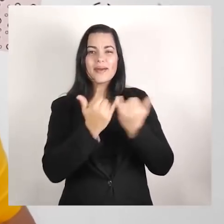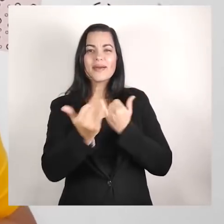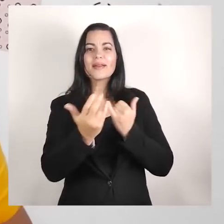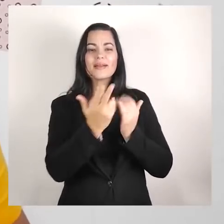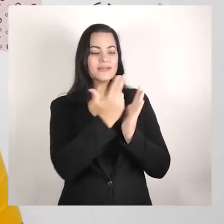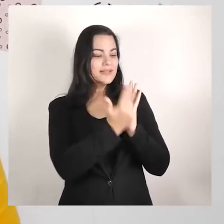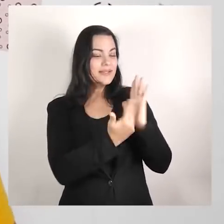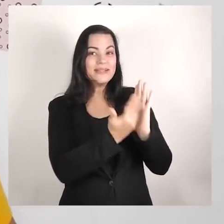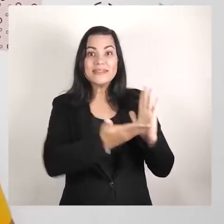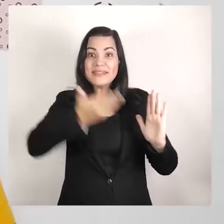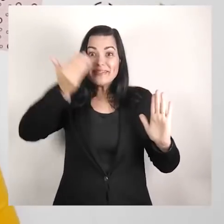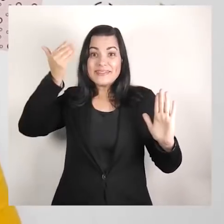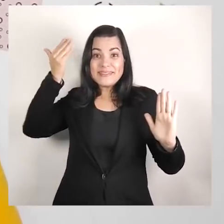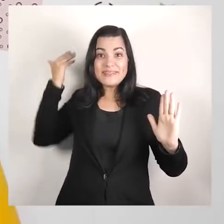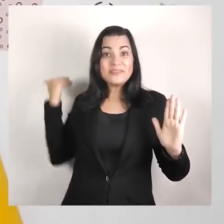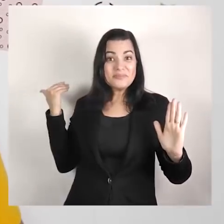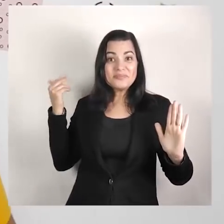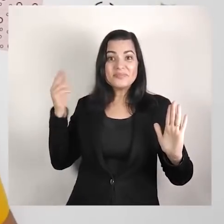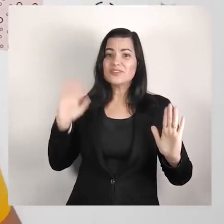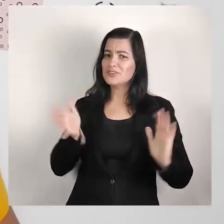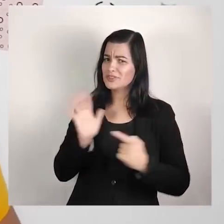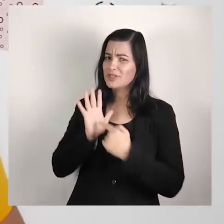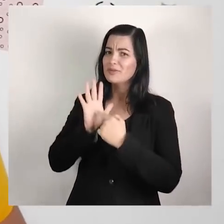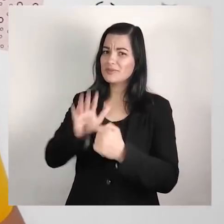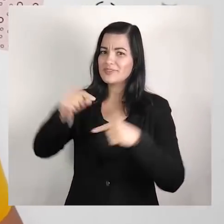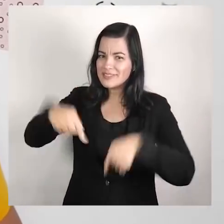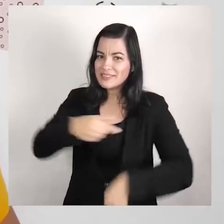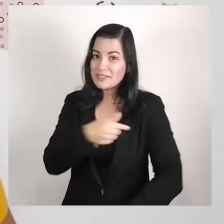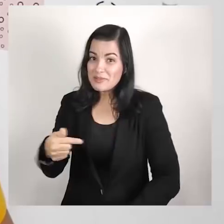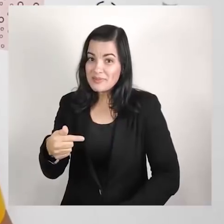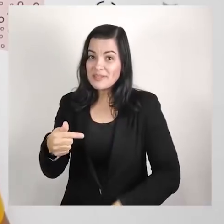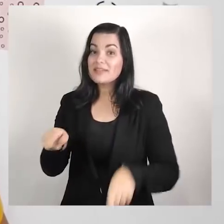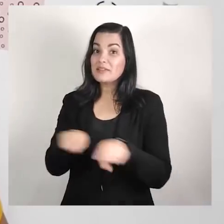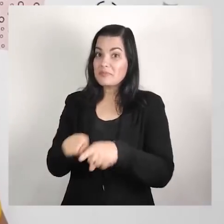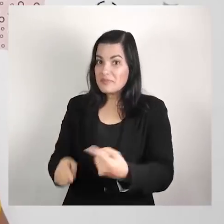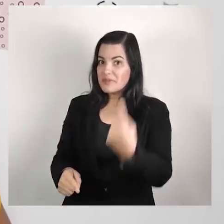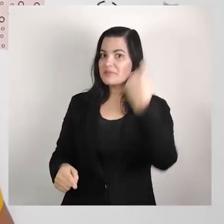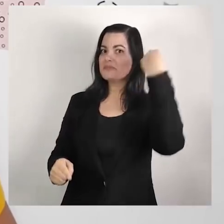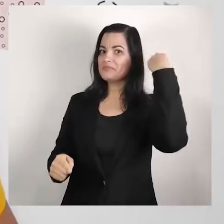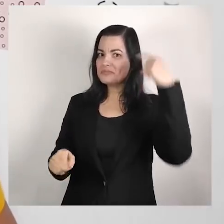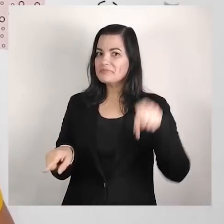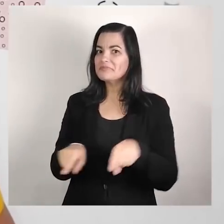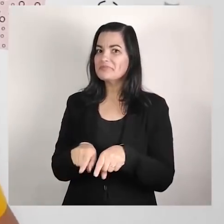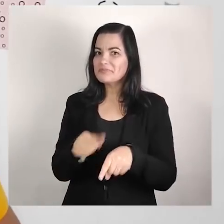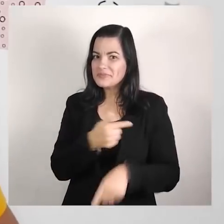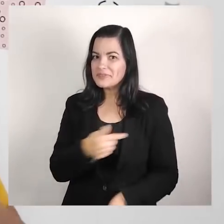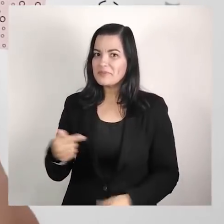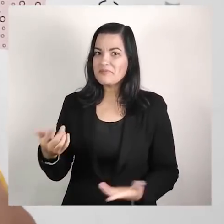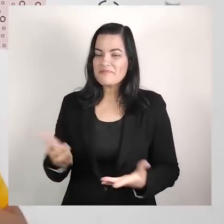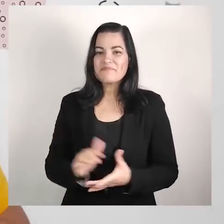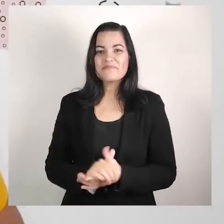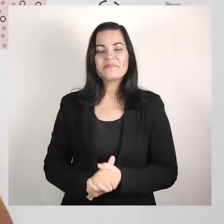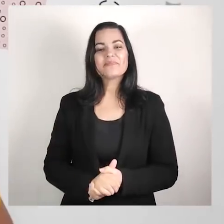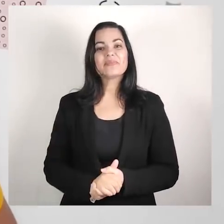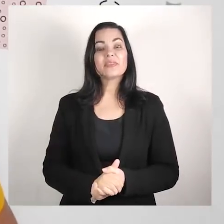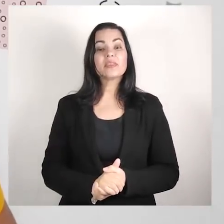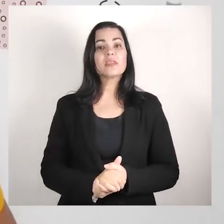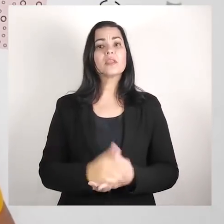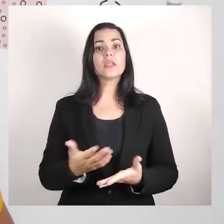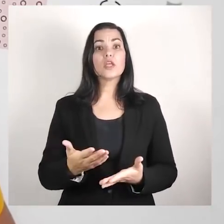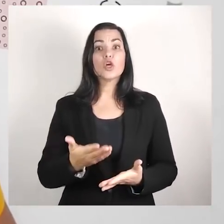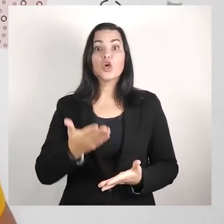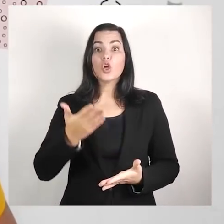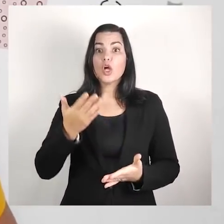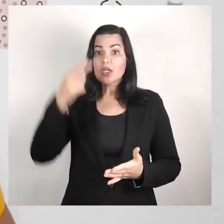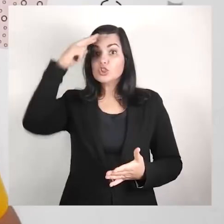se assemelham muito com as pinturas rupestres que eu já te mostrei aqui nessa semana e na semana passada